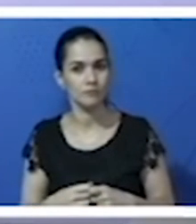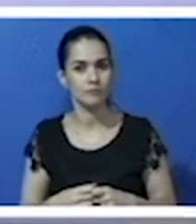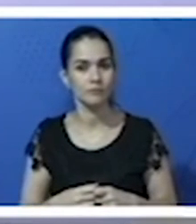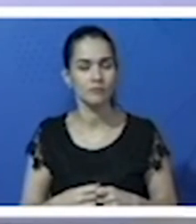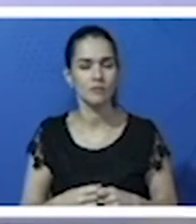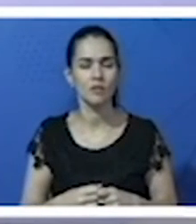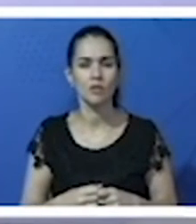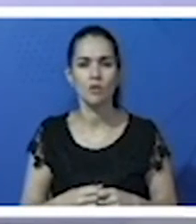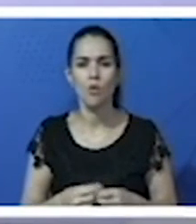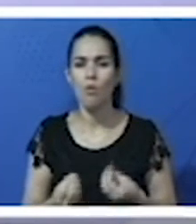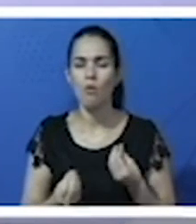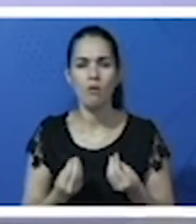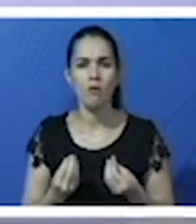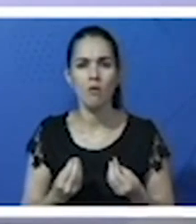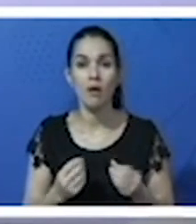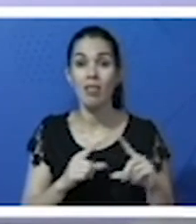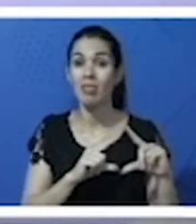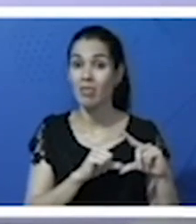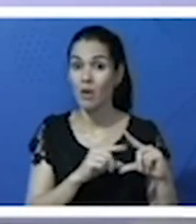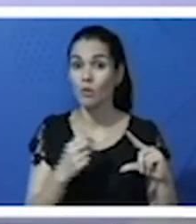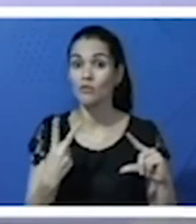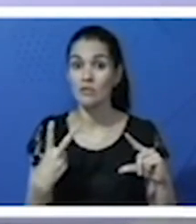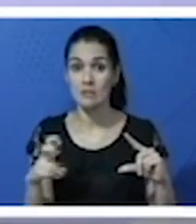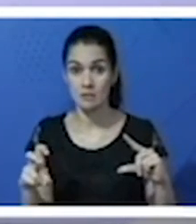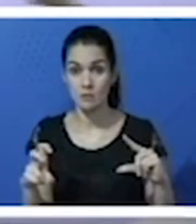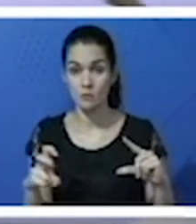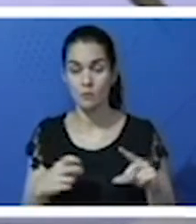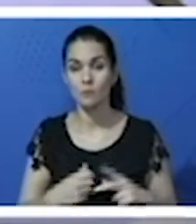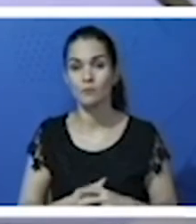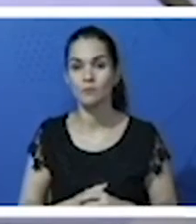169 menos 144 vai dar 25.